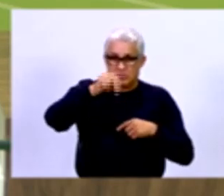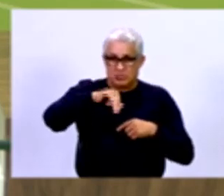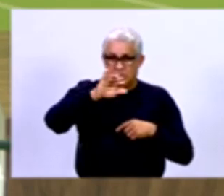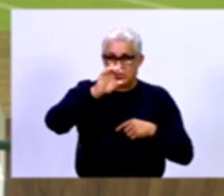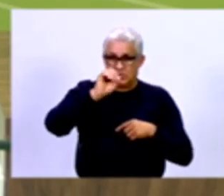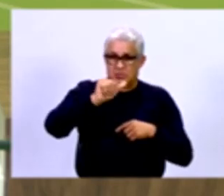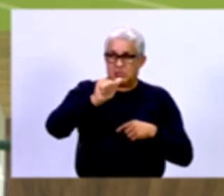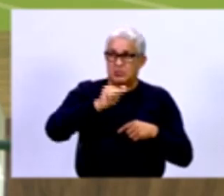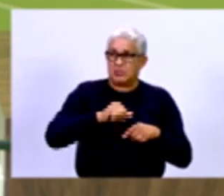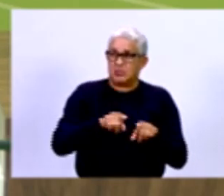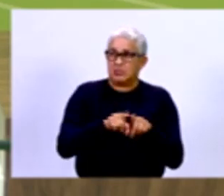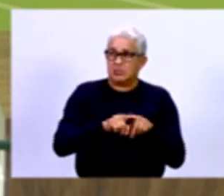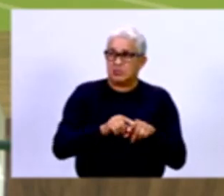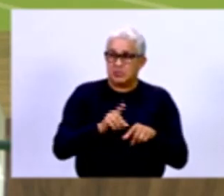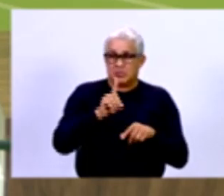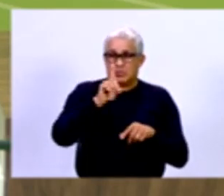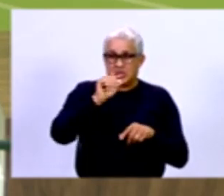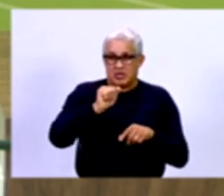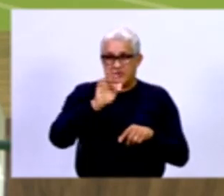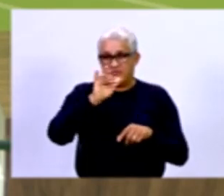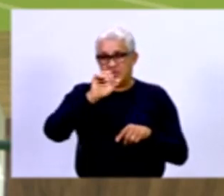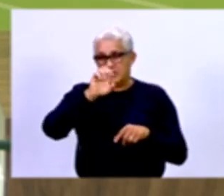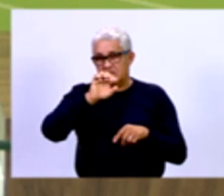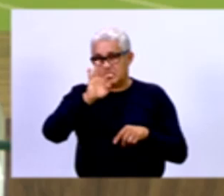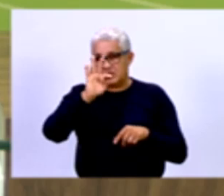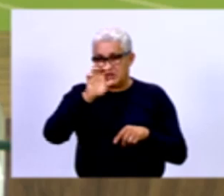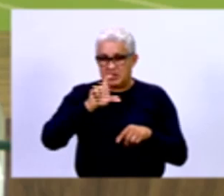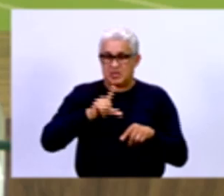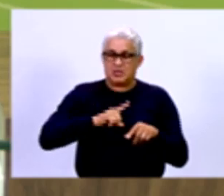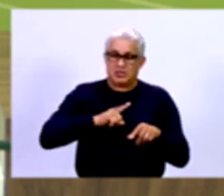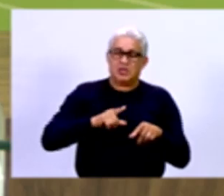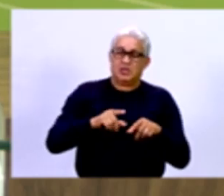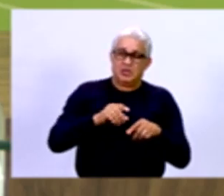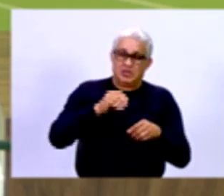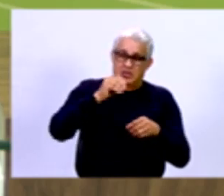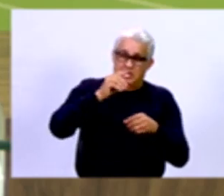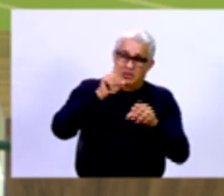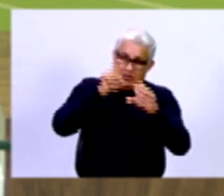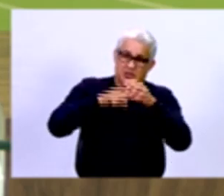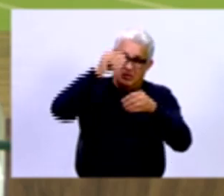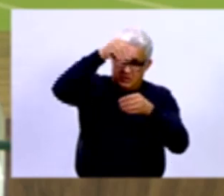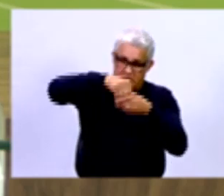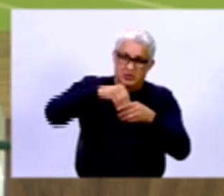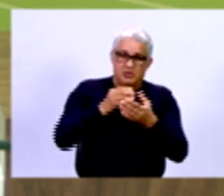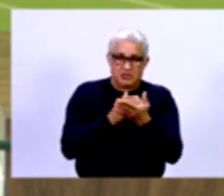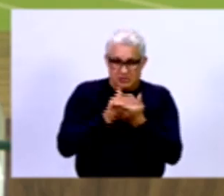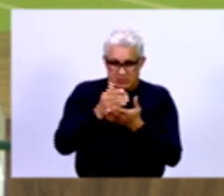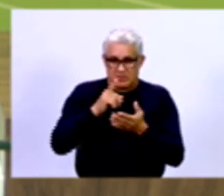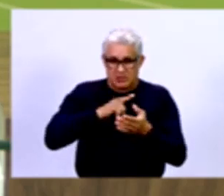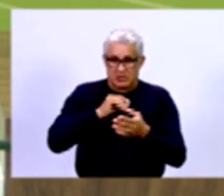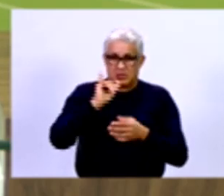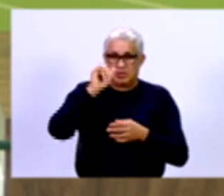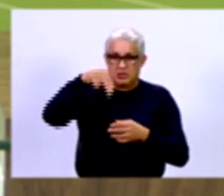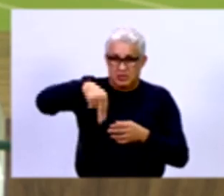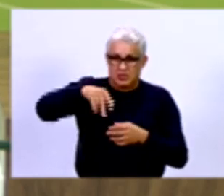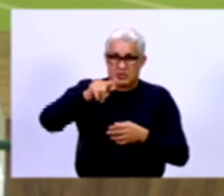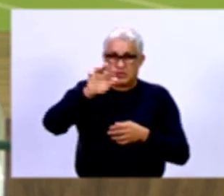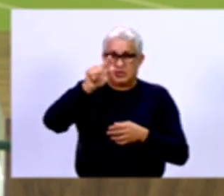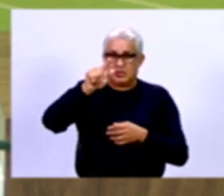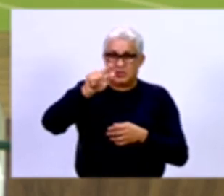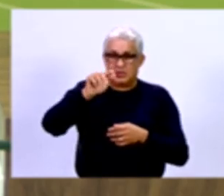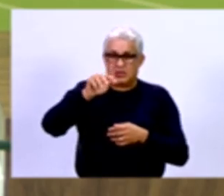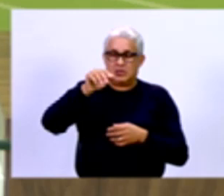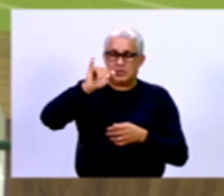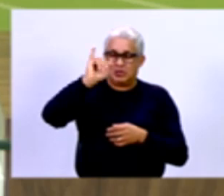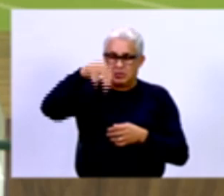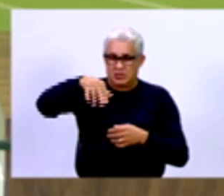gente comentou, a gente começou a aumentar a nossa dívida interna, a gente começou a ter uma inflação um pouquinho maior e